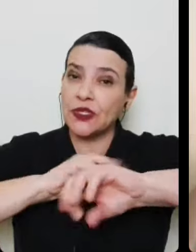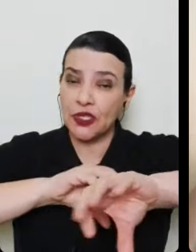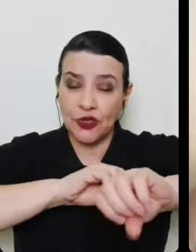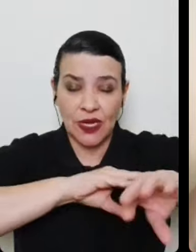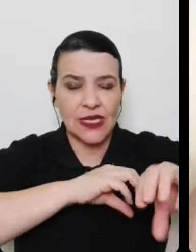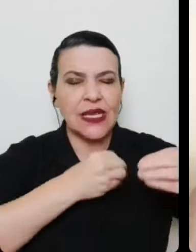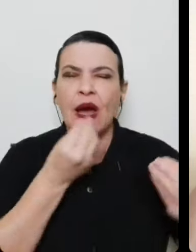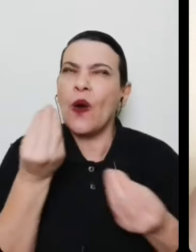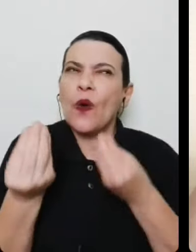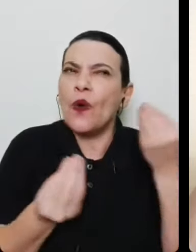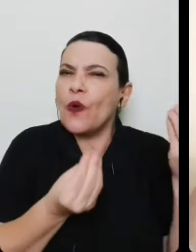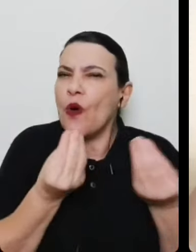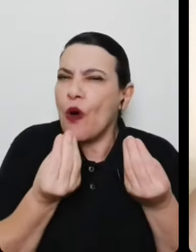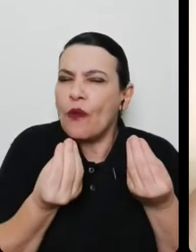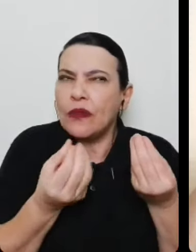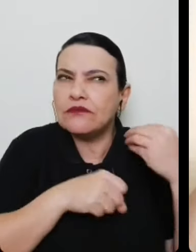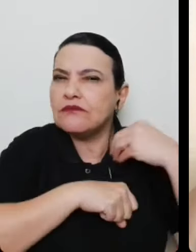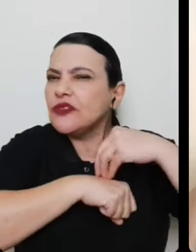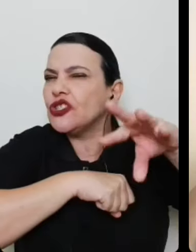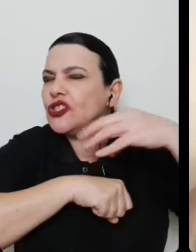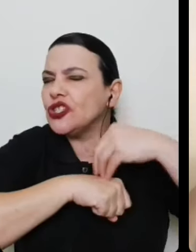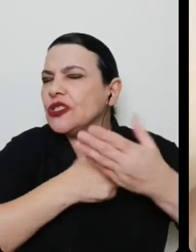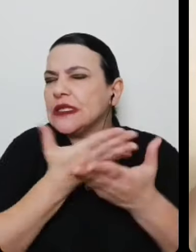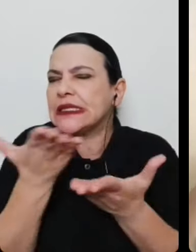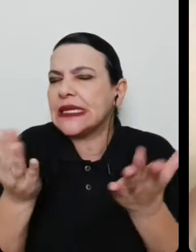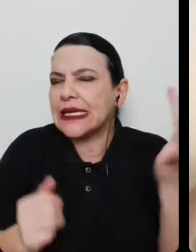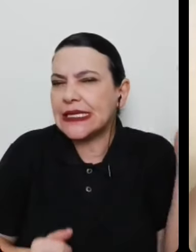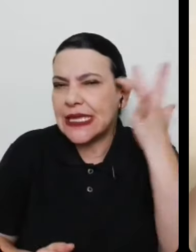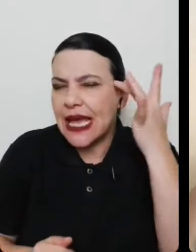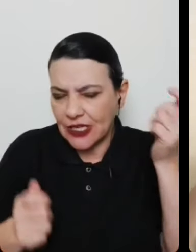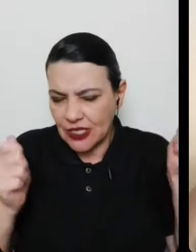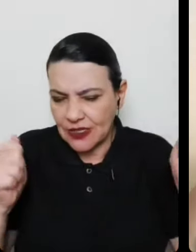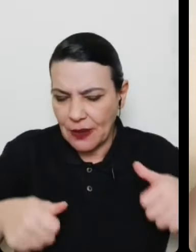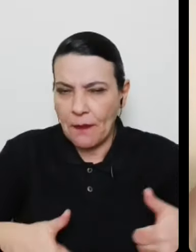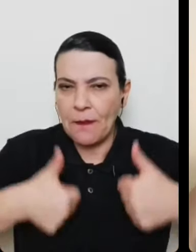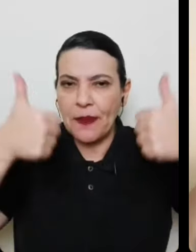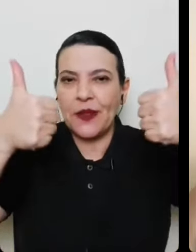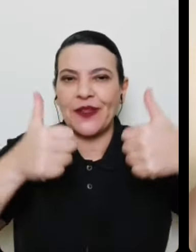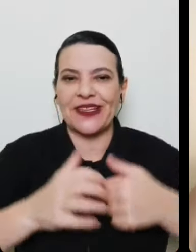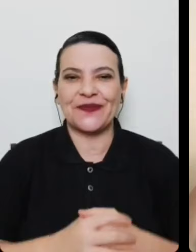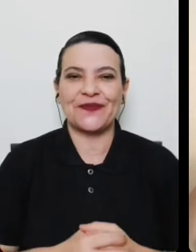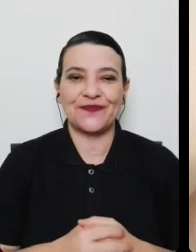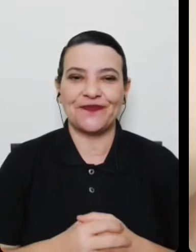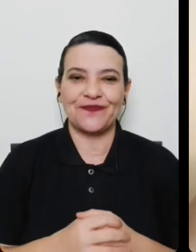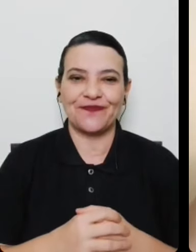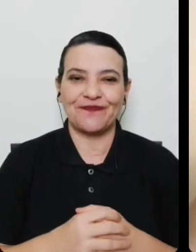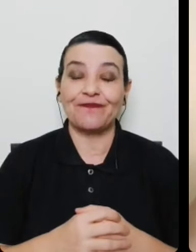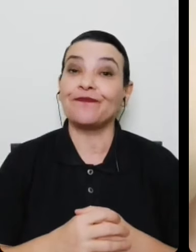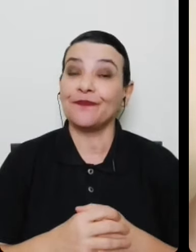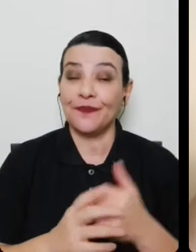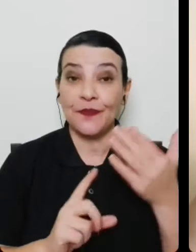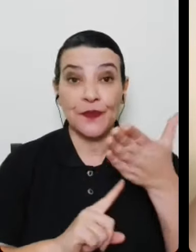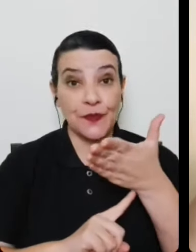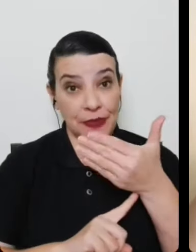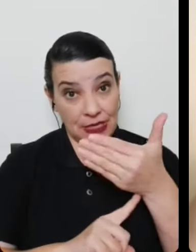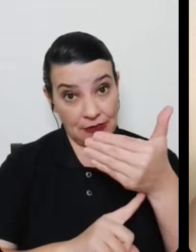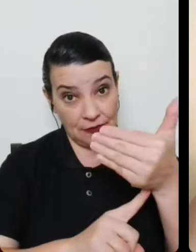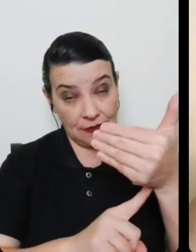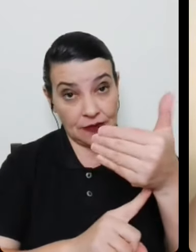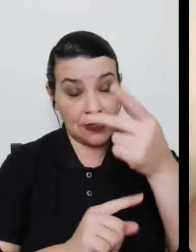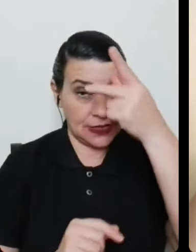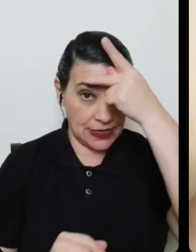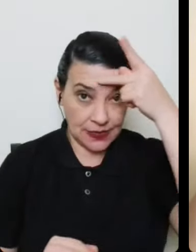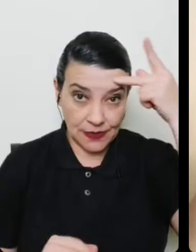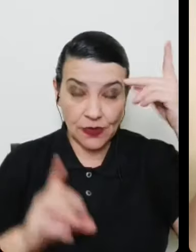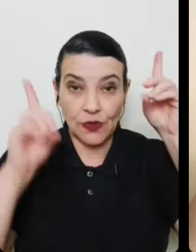gente faria, né? O que você acha que a gente pode fazer para melhorar isso? Então, a tecnologia, no caso das pessoas com